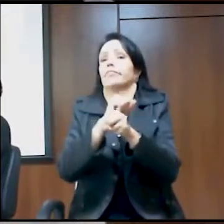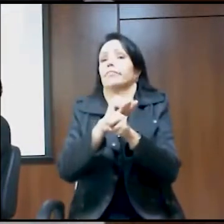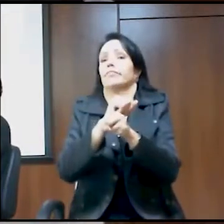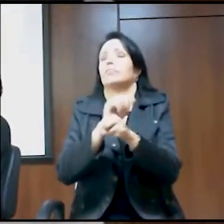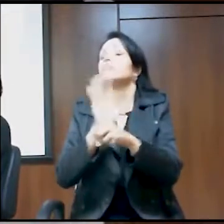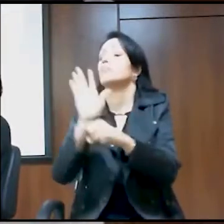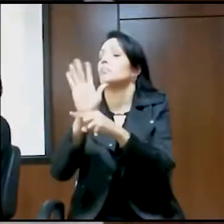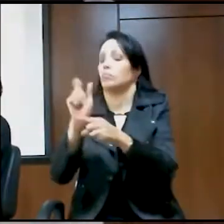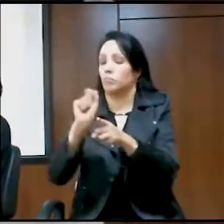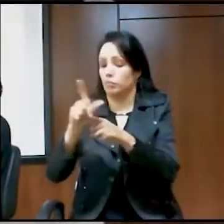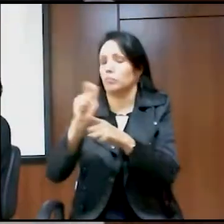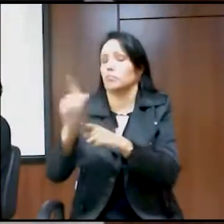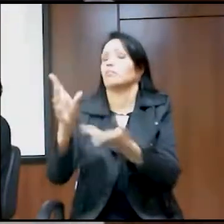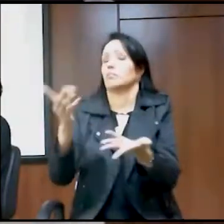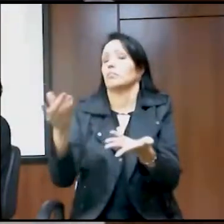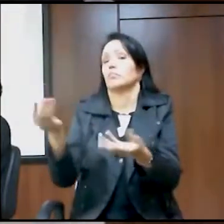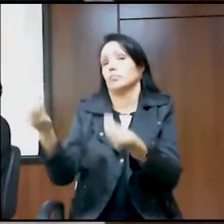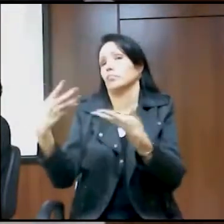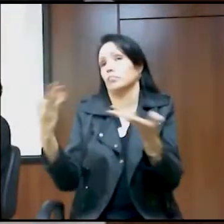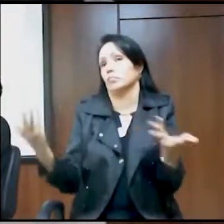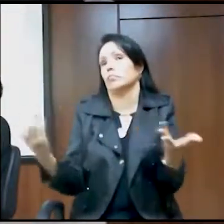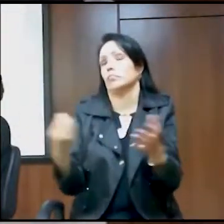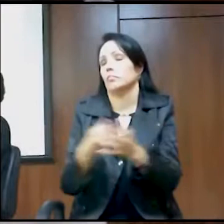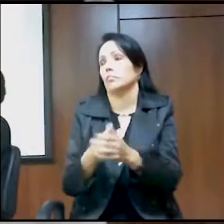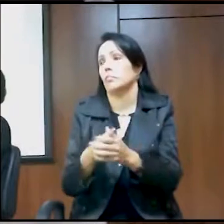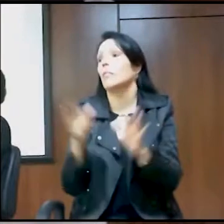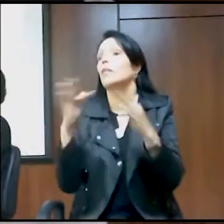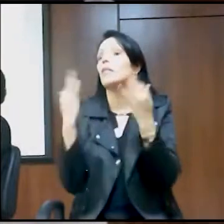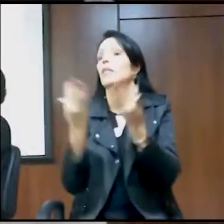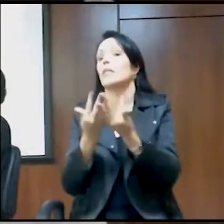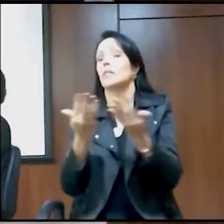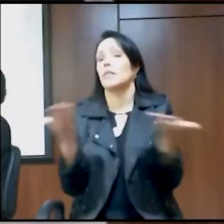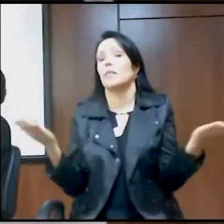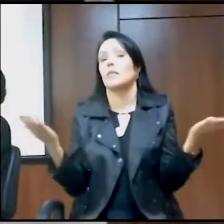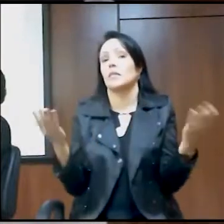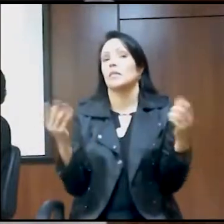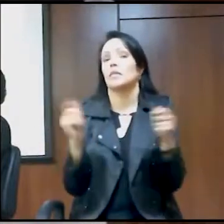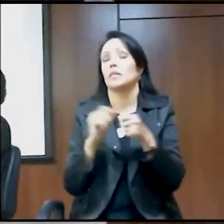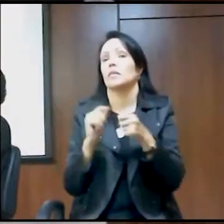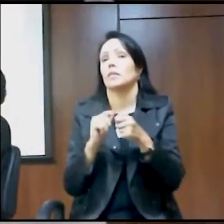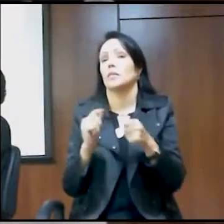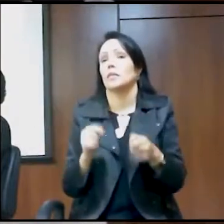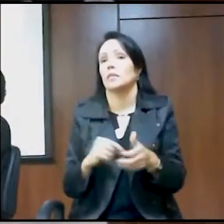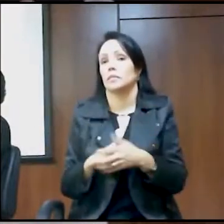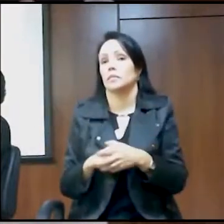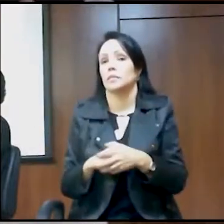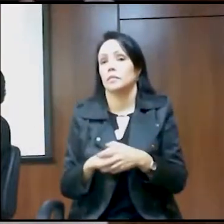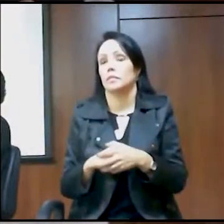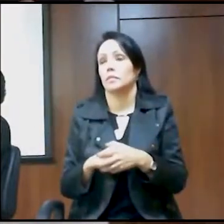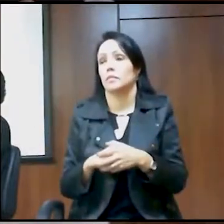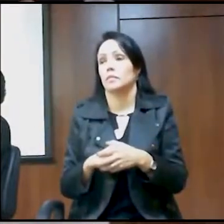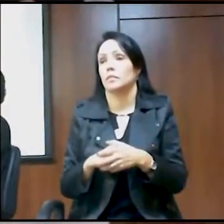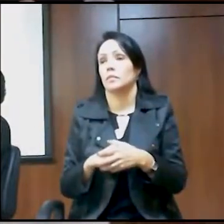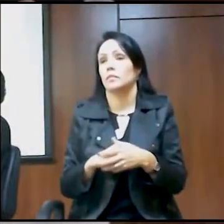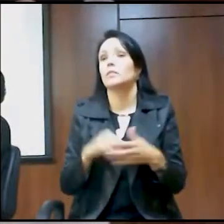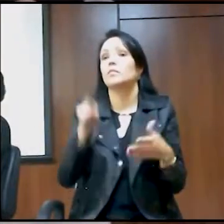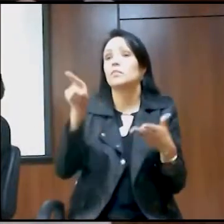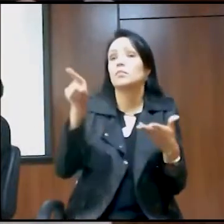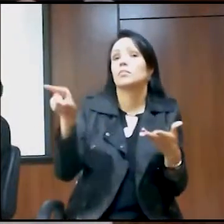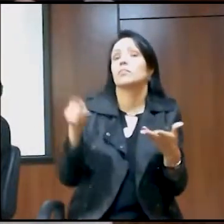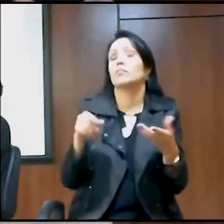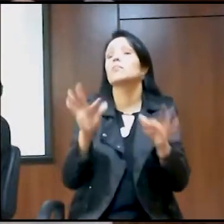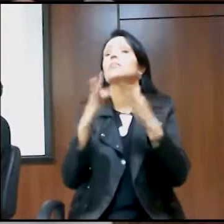do metrô. Aí o que as famílias que iam, o que as famílias, né, que estavam naquela